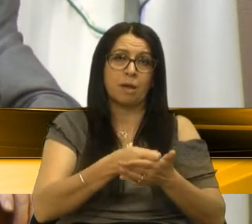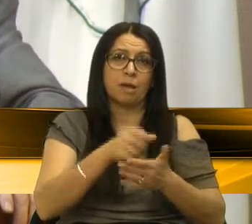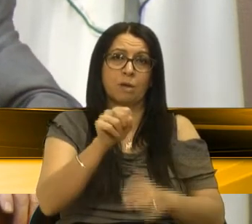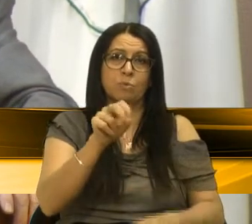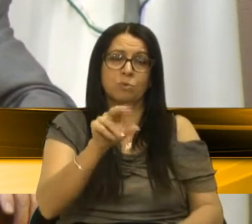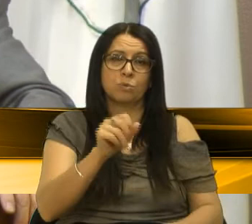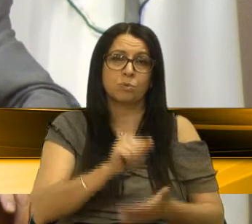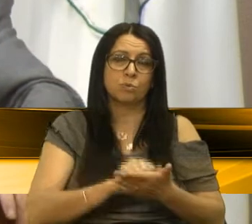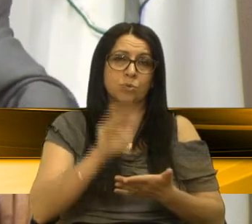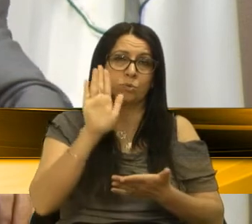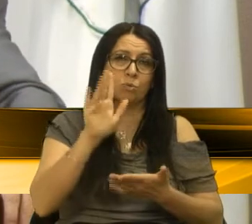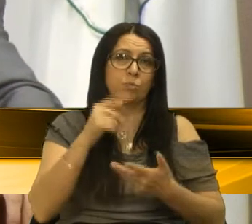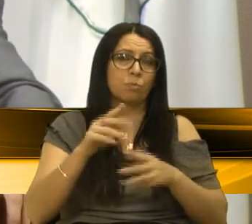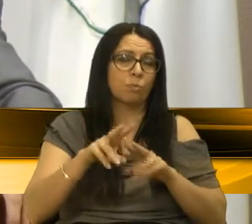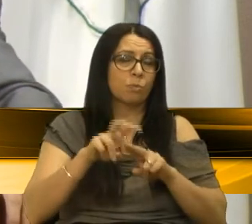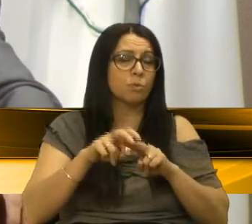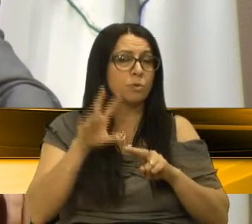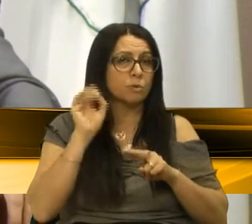isso que ele tem que ser ouvido.